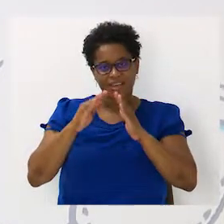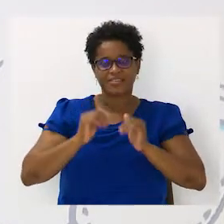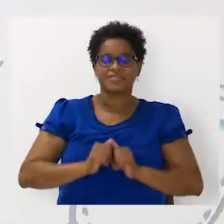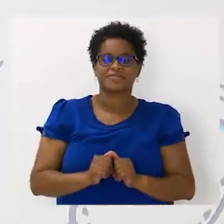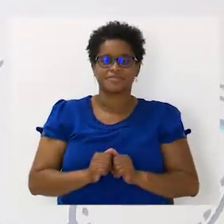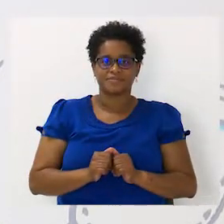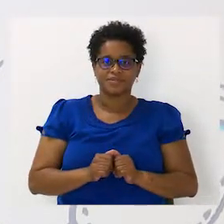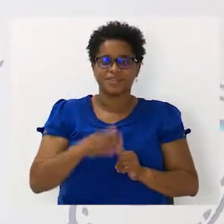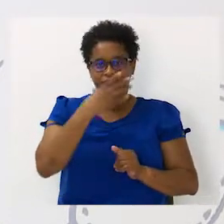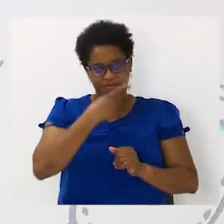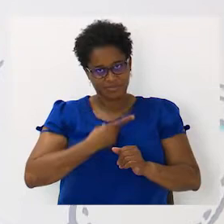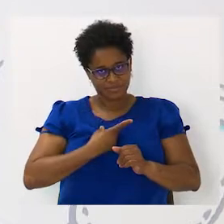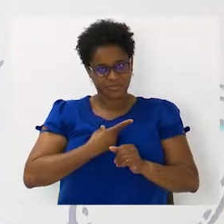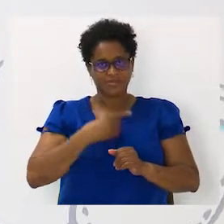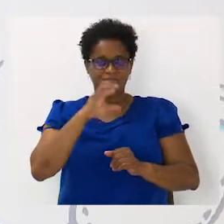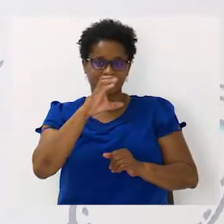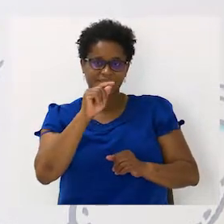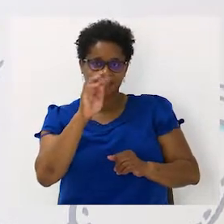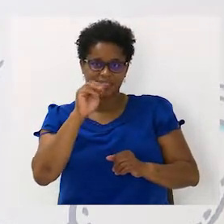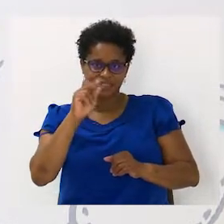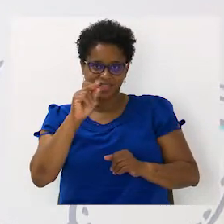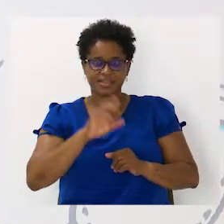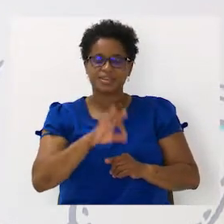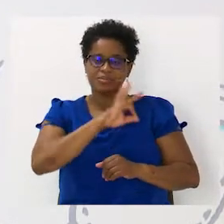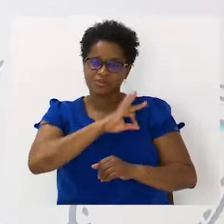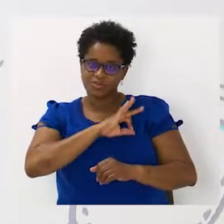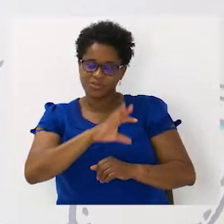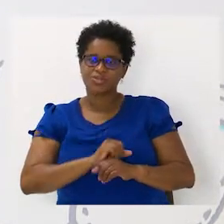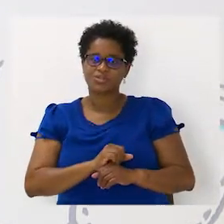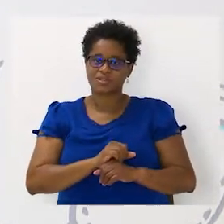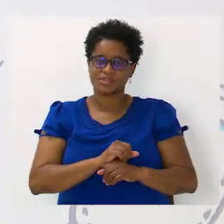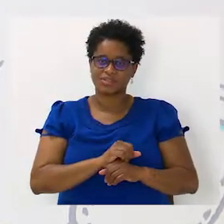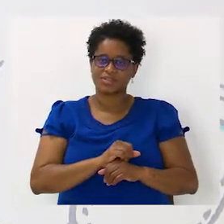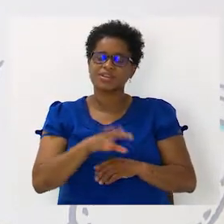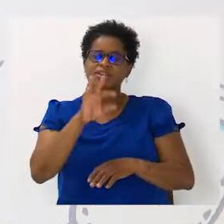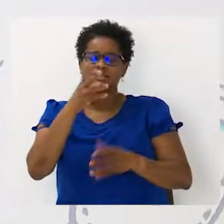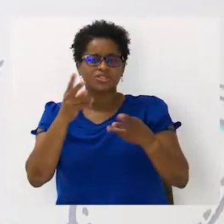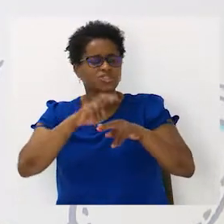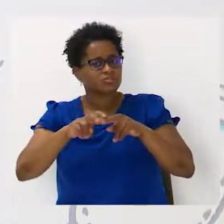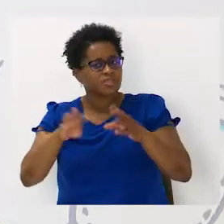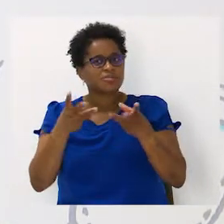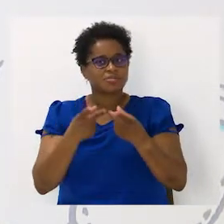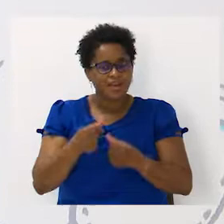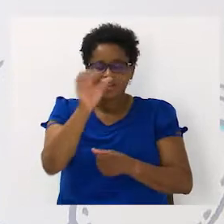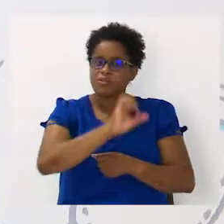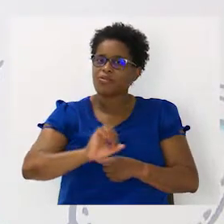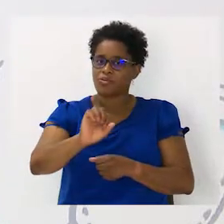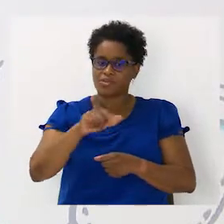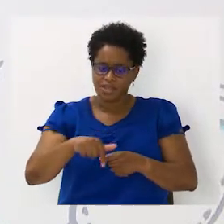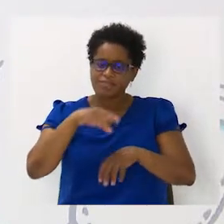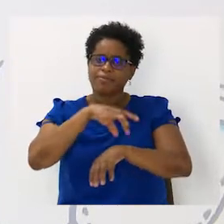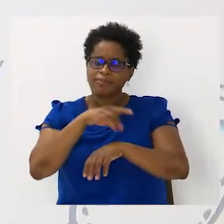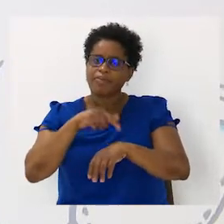Casa. Eu sou César Lino, vosso professor da disciplina de Matemática. Nesta época de